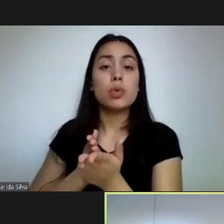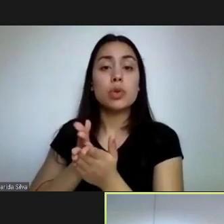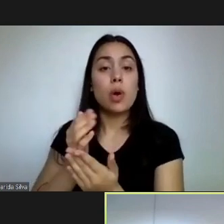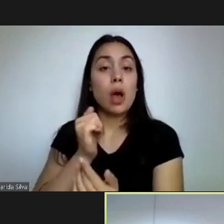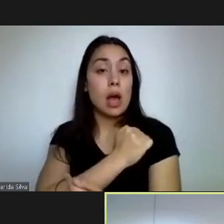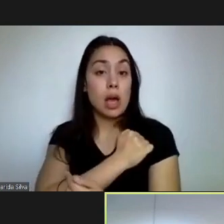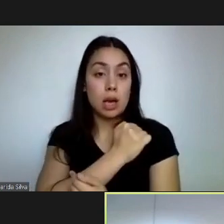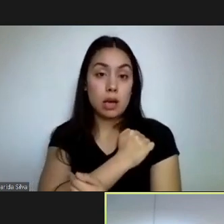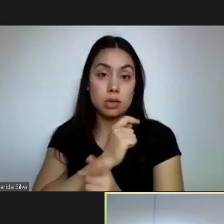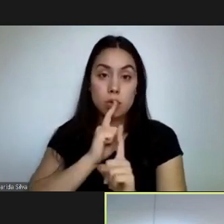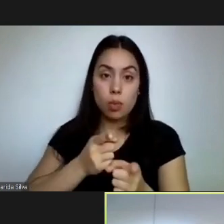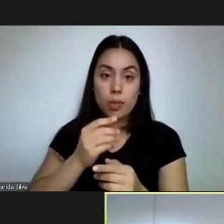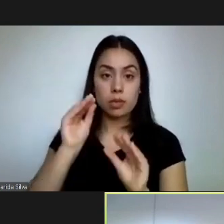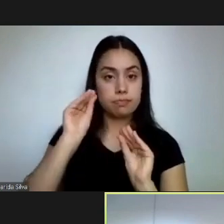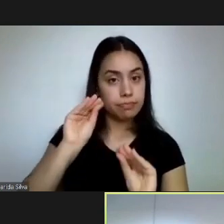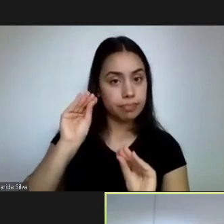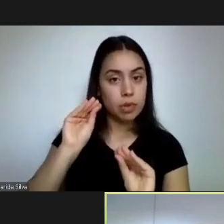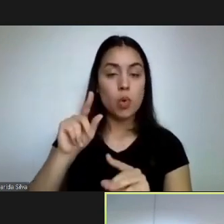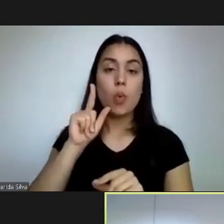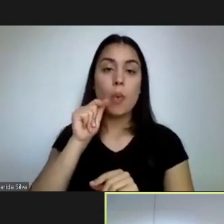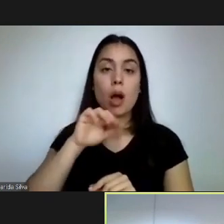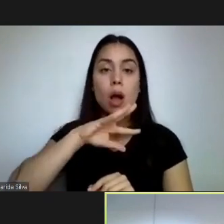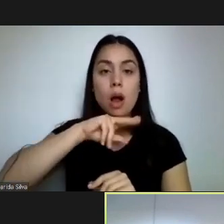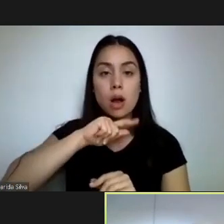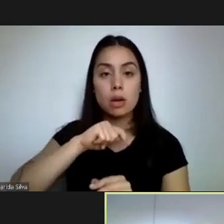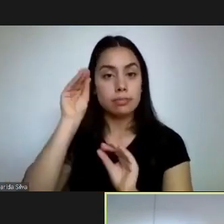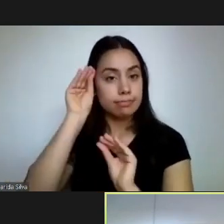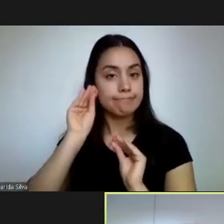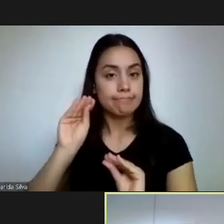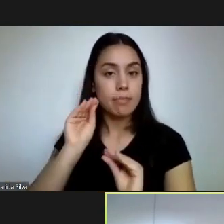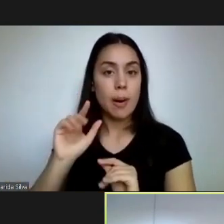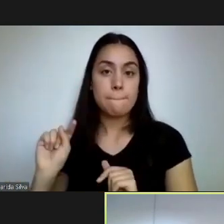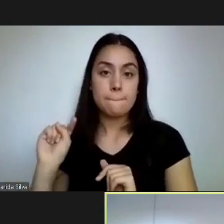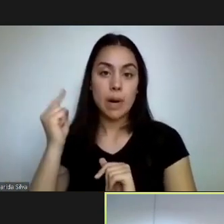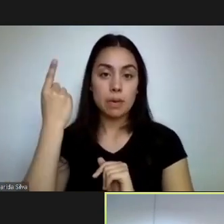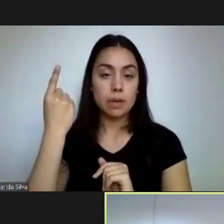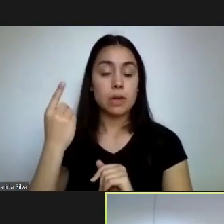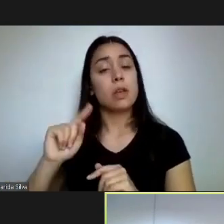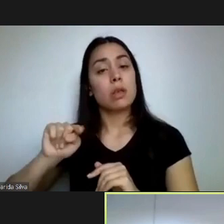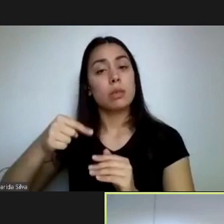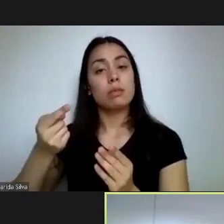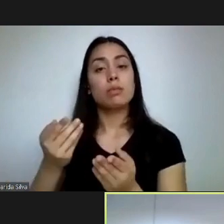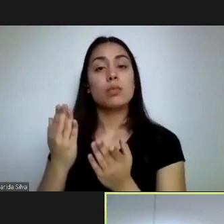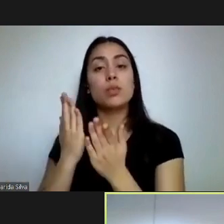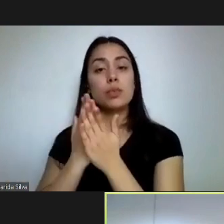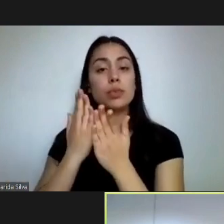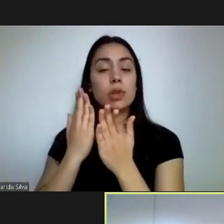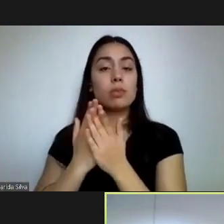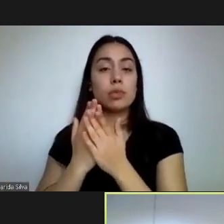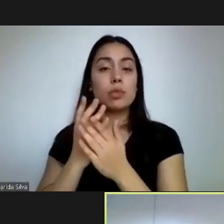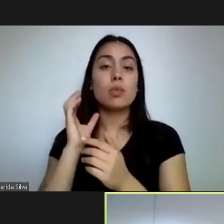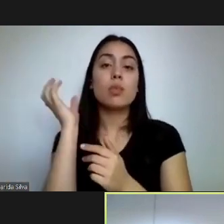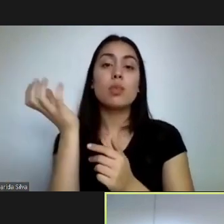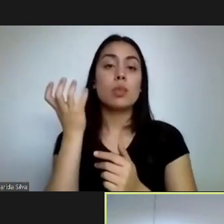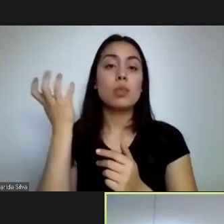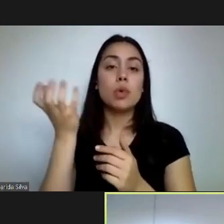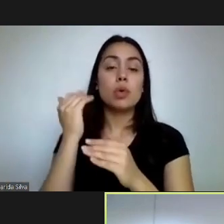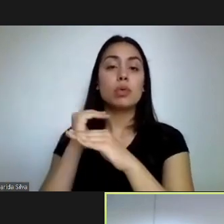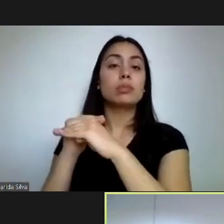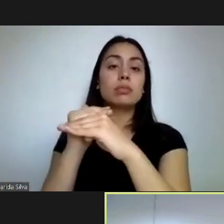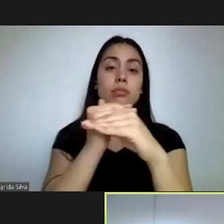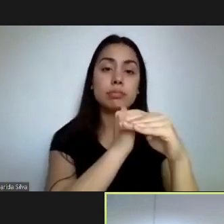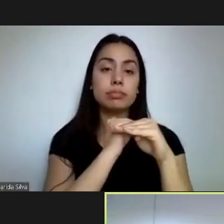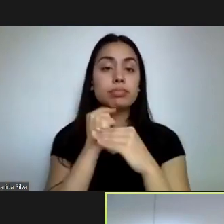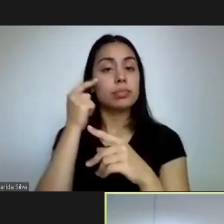primeira educação contra os estereótipos e contra e a promoção desta cultura, promover a cultura da igualdade,